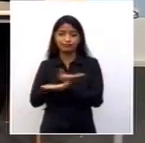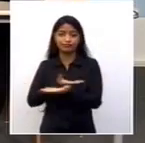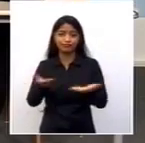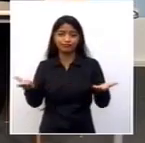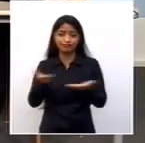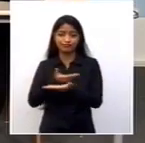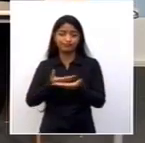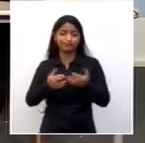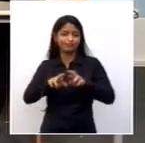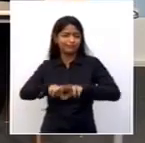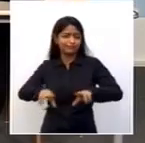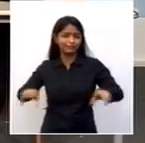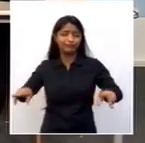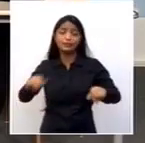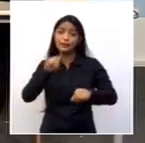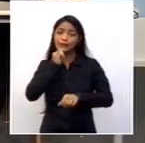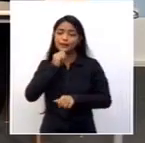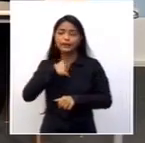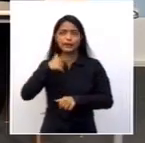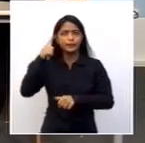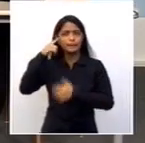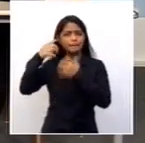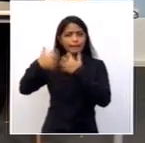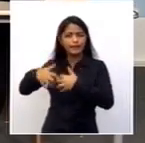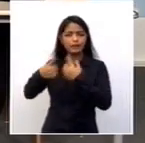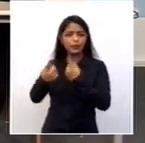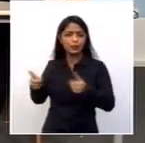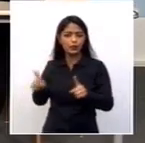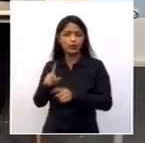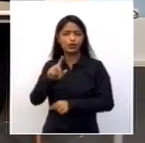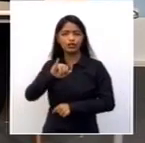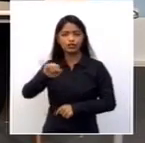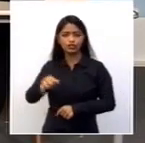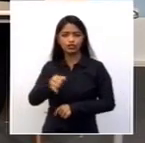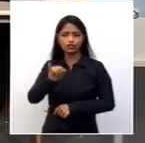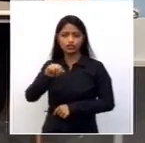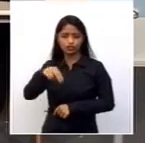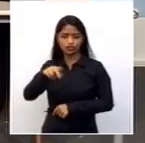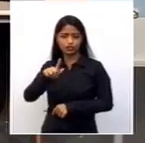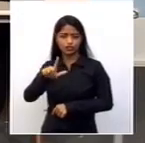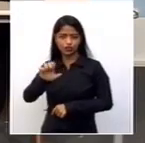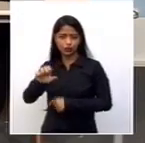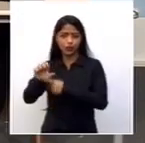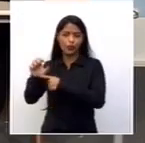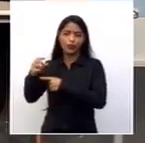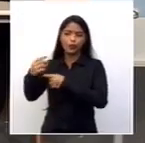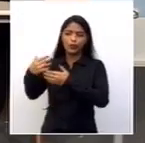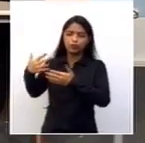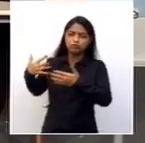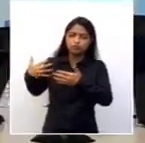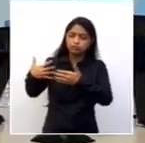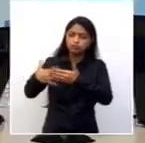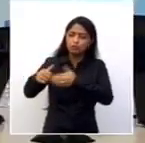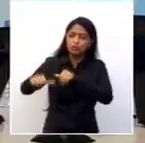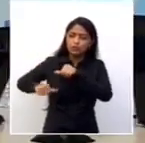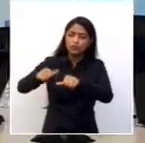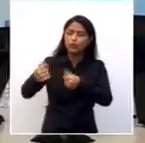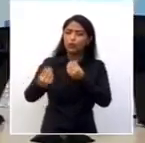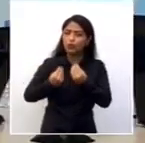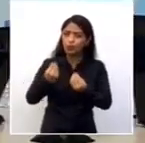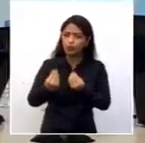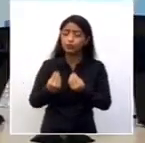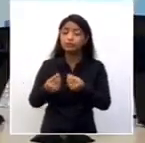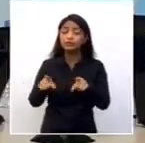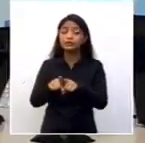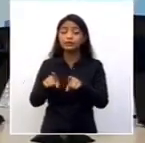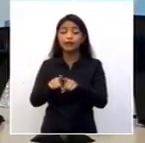do tempo, pensar numa visão histórica e crítica a partir das letras, da produção musical. Eu posso observar se o aluno